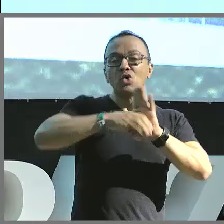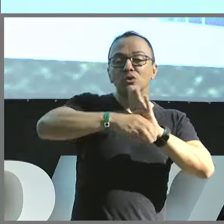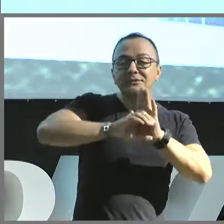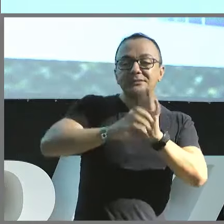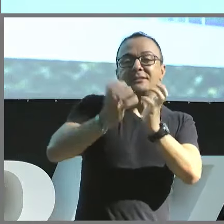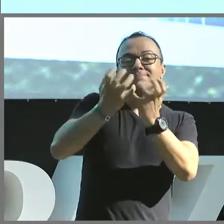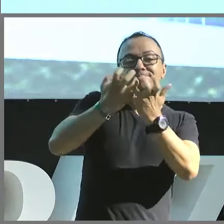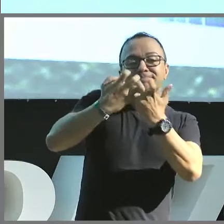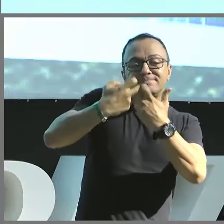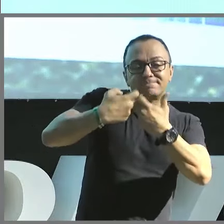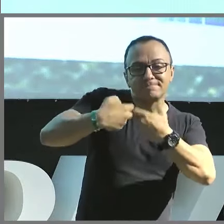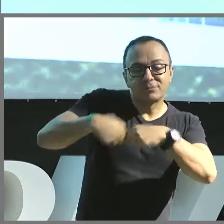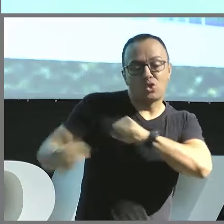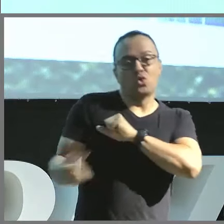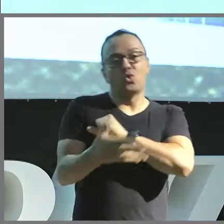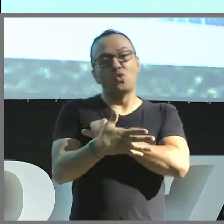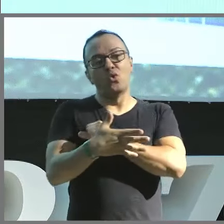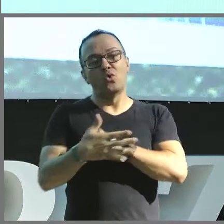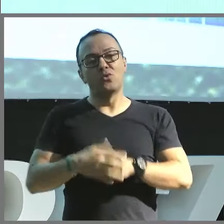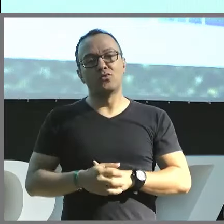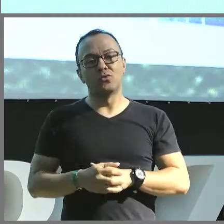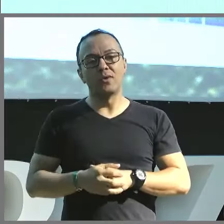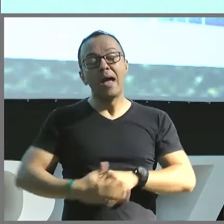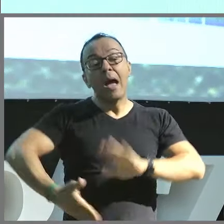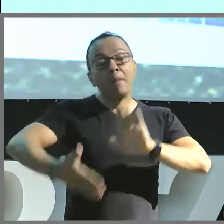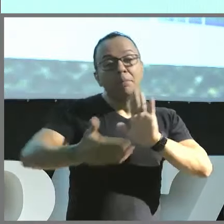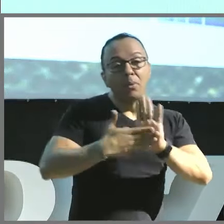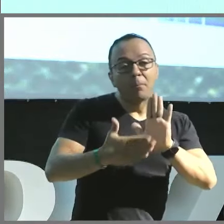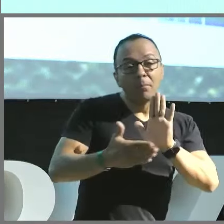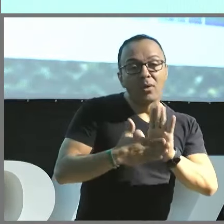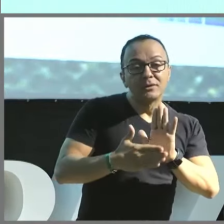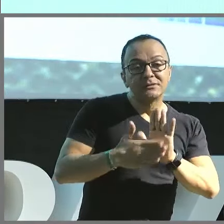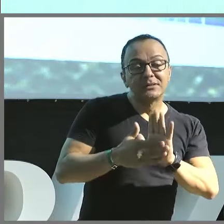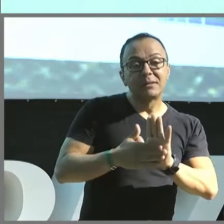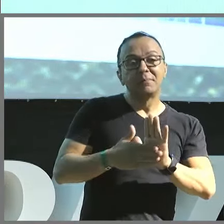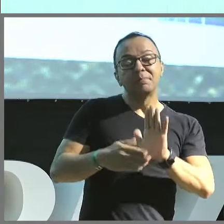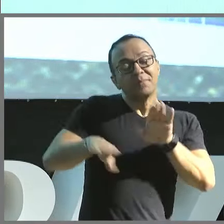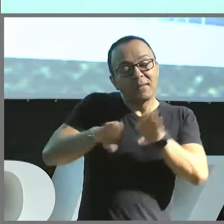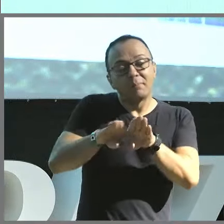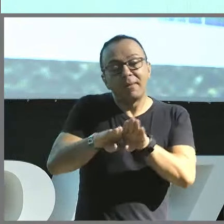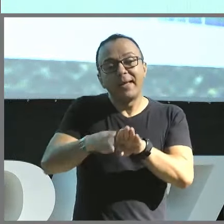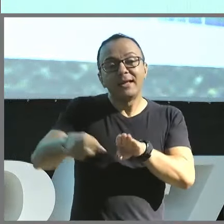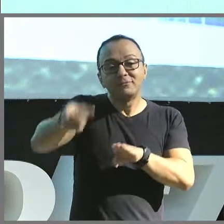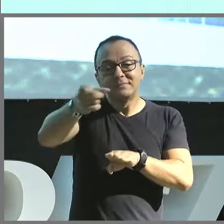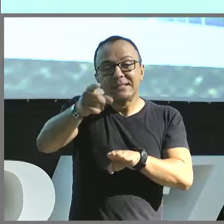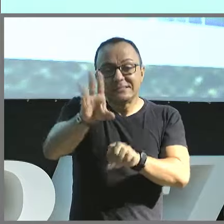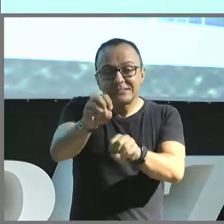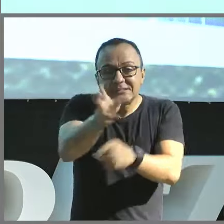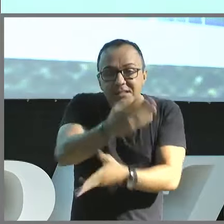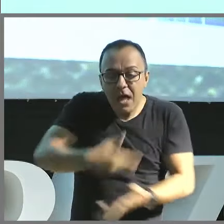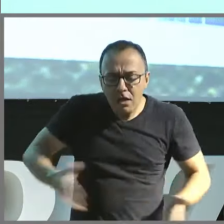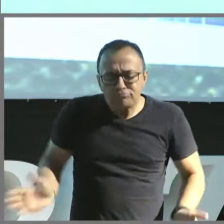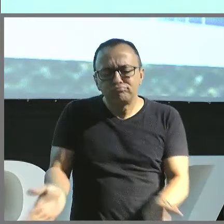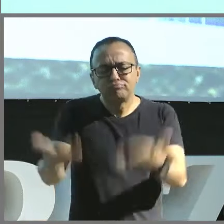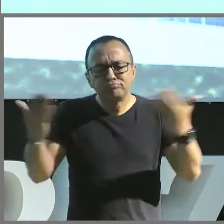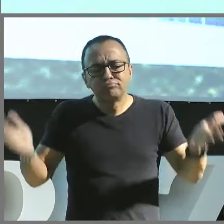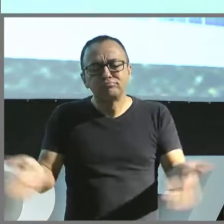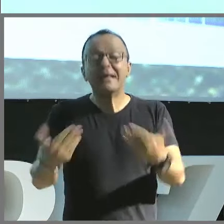propondo uma dinâmica de atuação que pudesse efetivamente